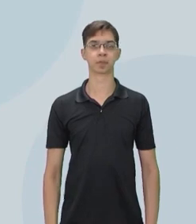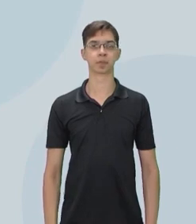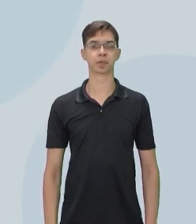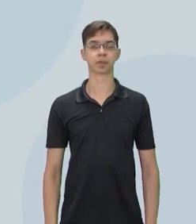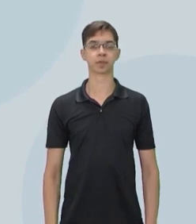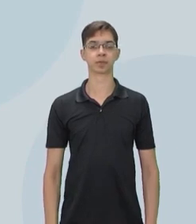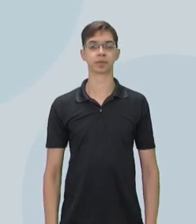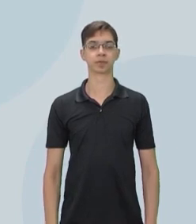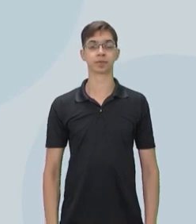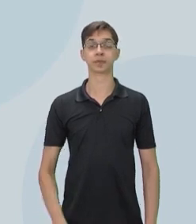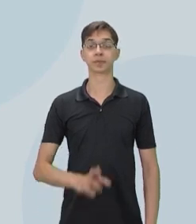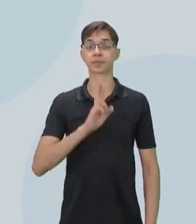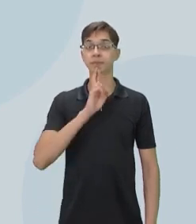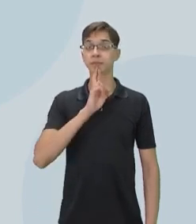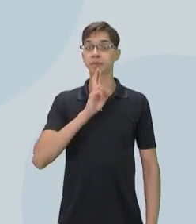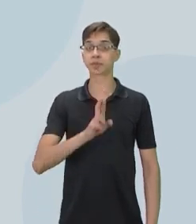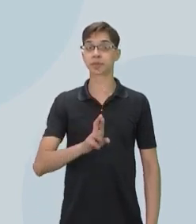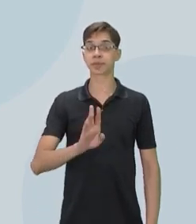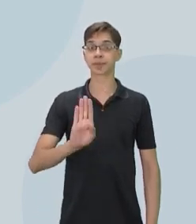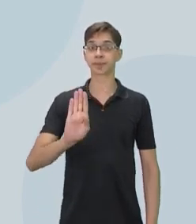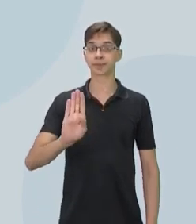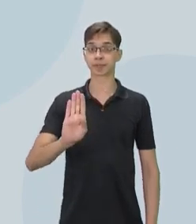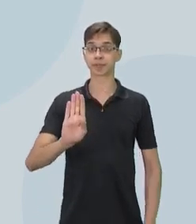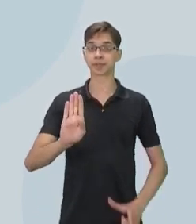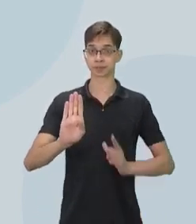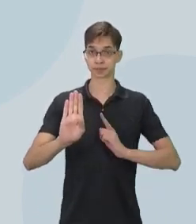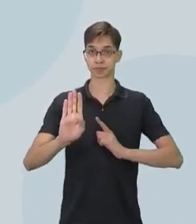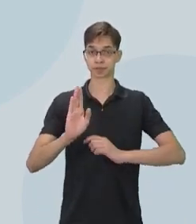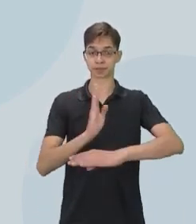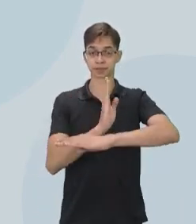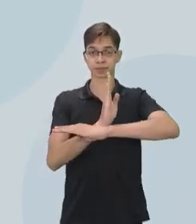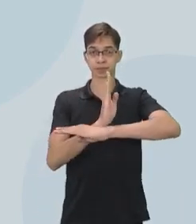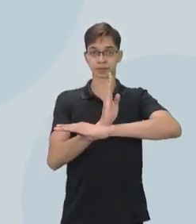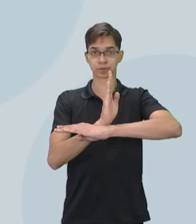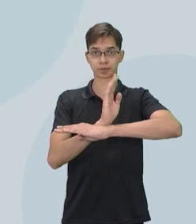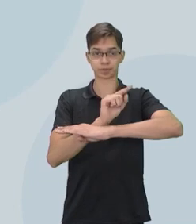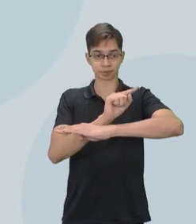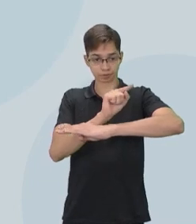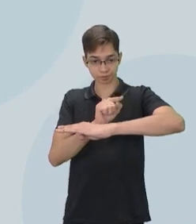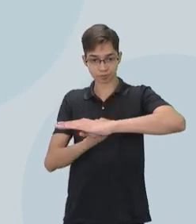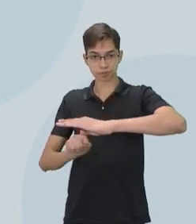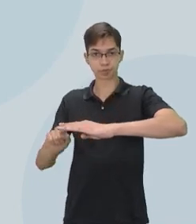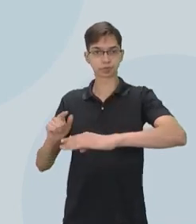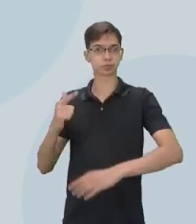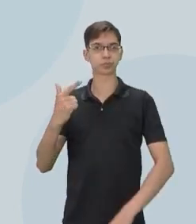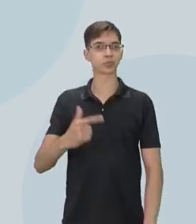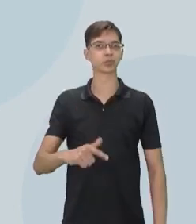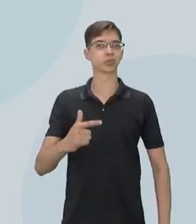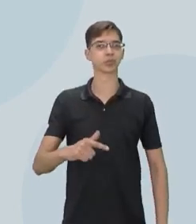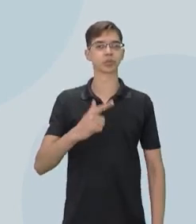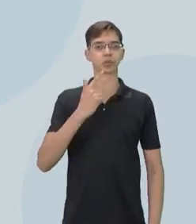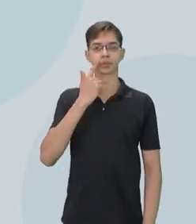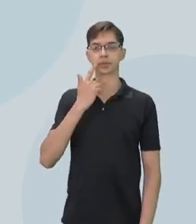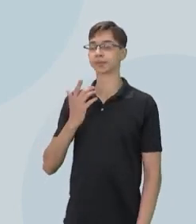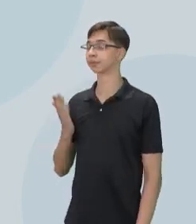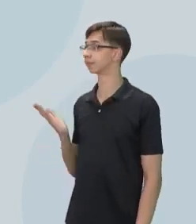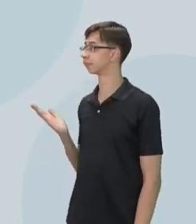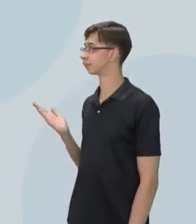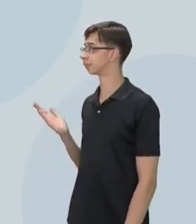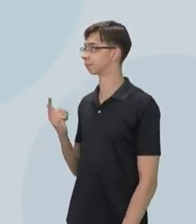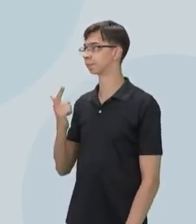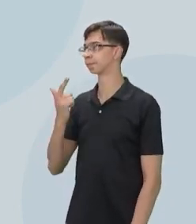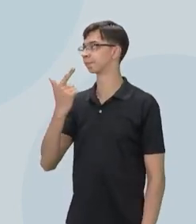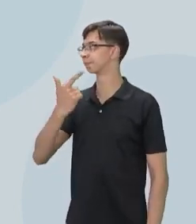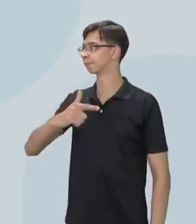A alternativa D passa pela origem? Não passa pela origem. Opa. Não passa